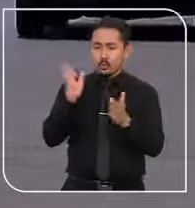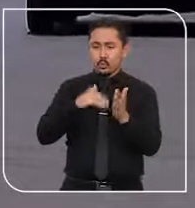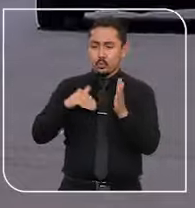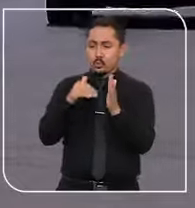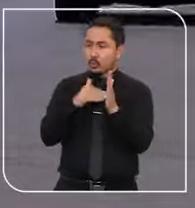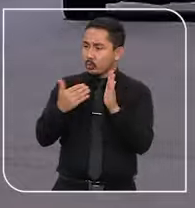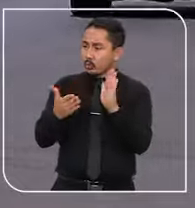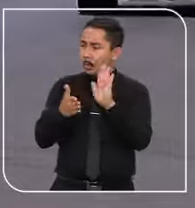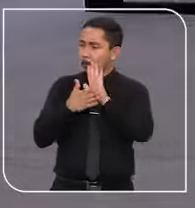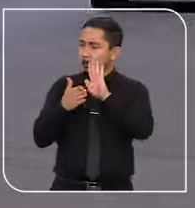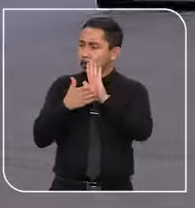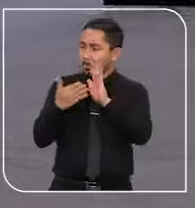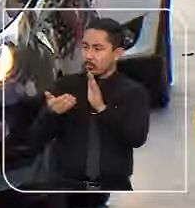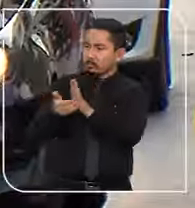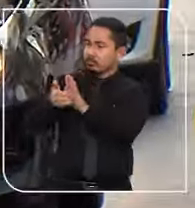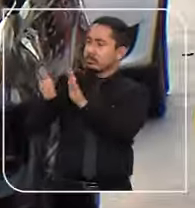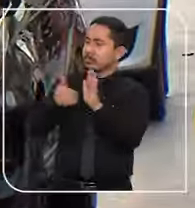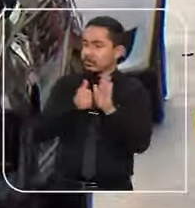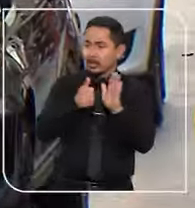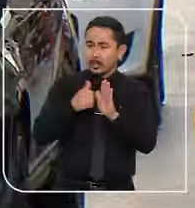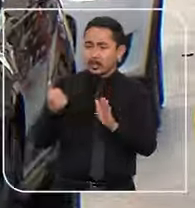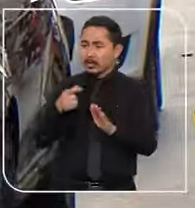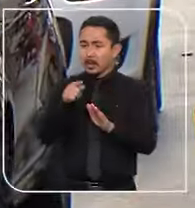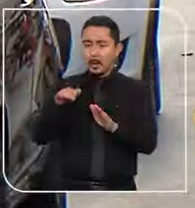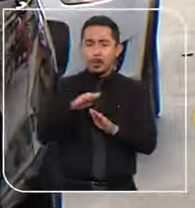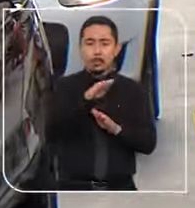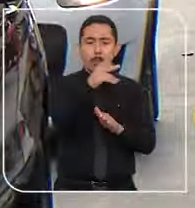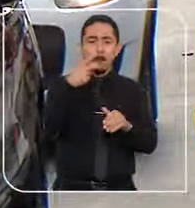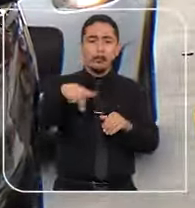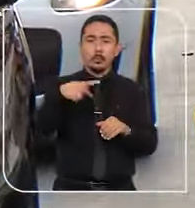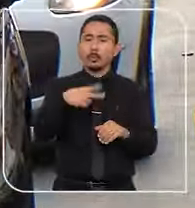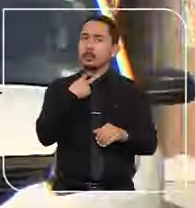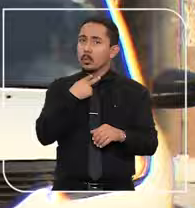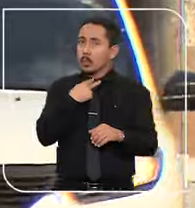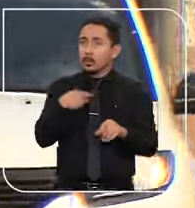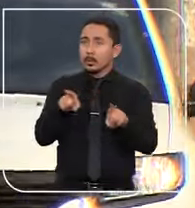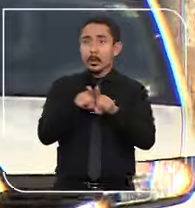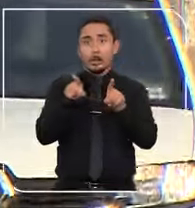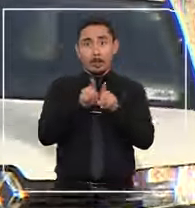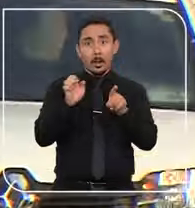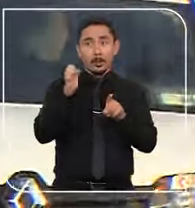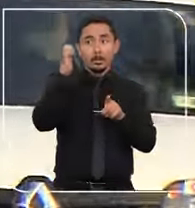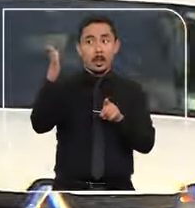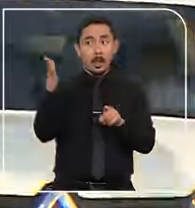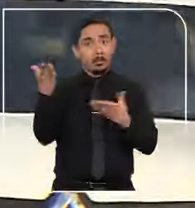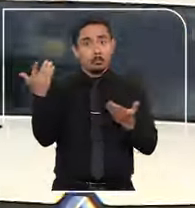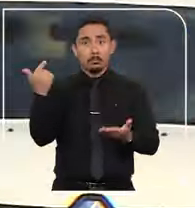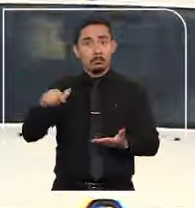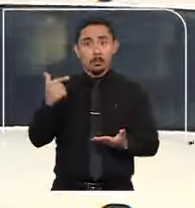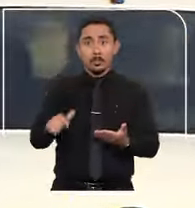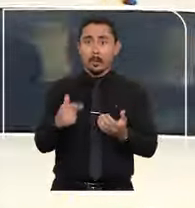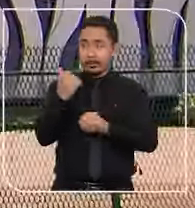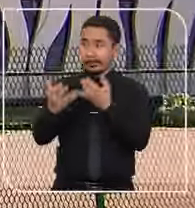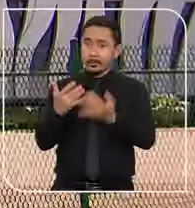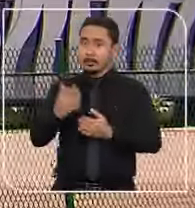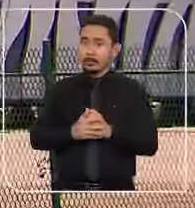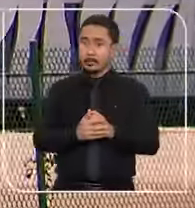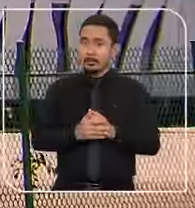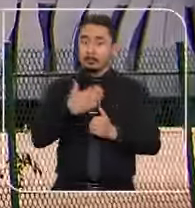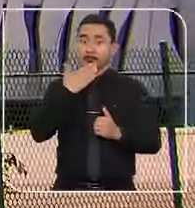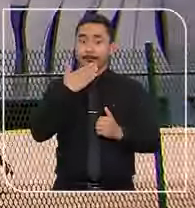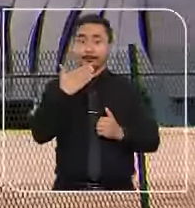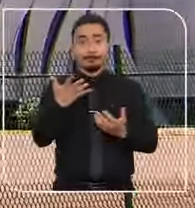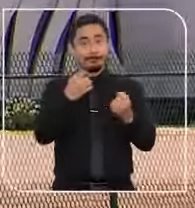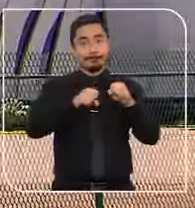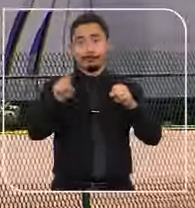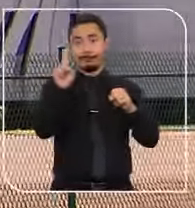que excluí a cobertura de veículos licenciados para transitar em vias públicas e a ausência de causa externa para o incêndio após ter o